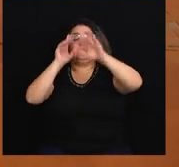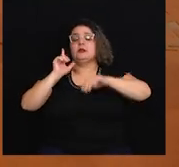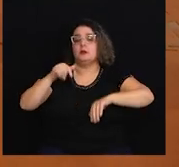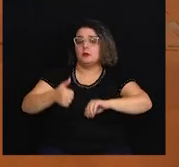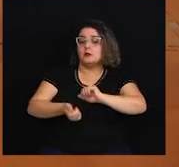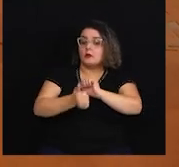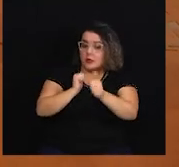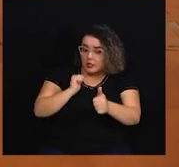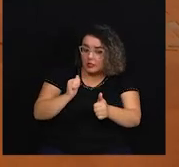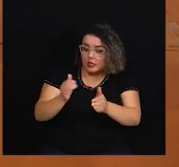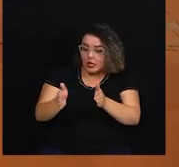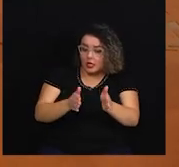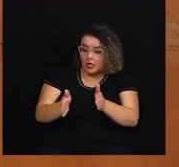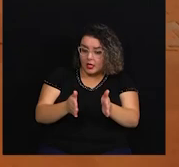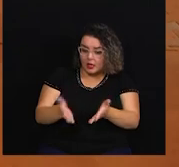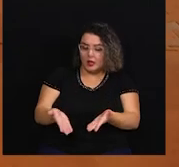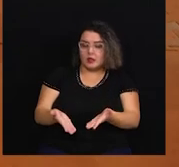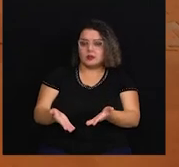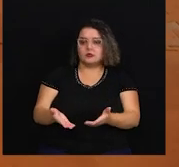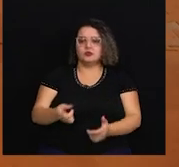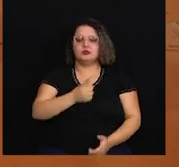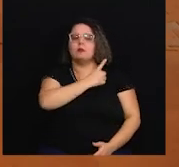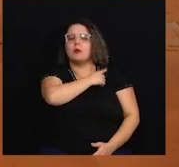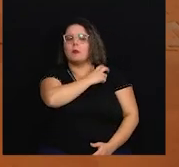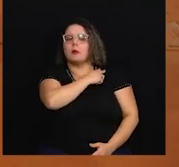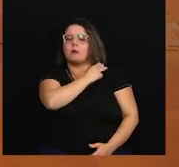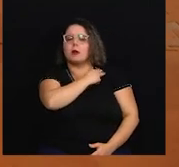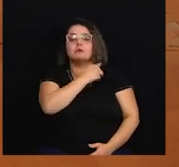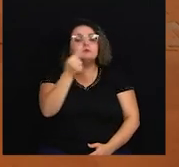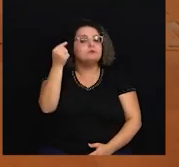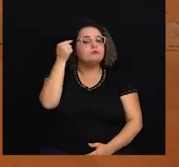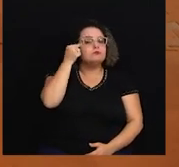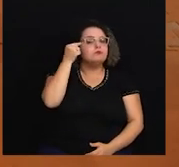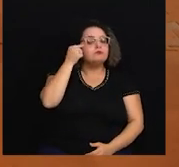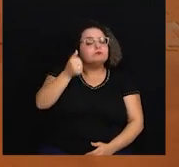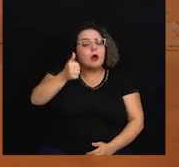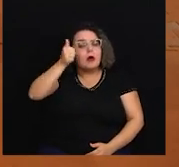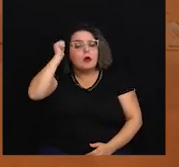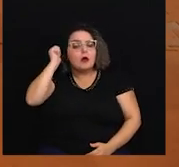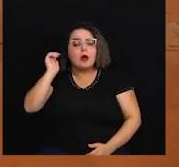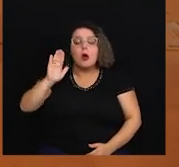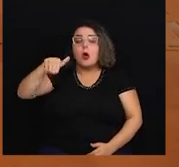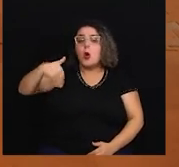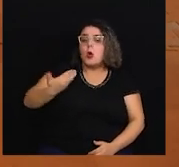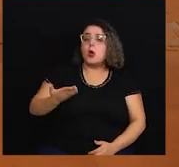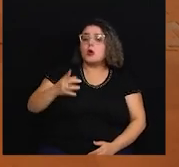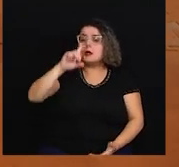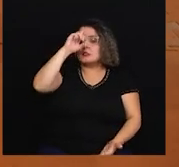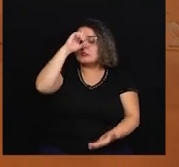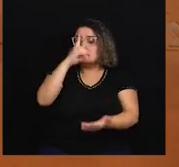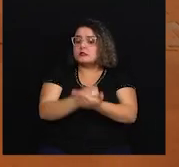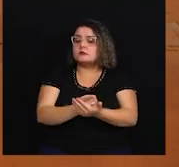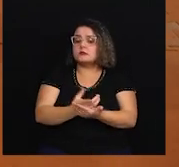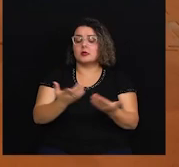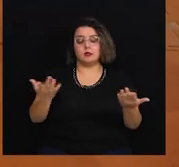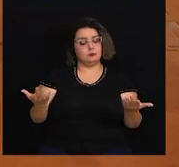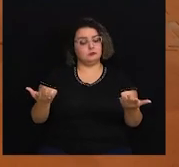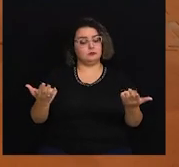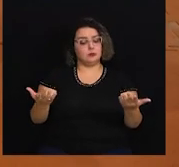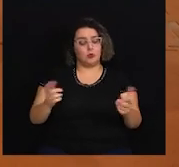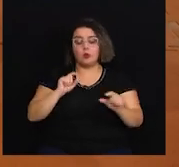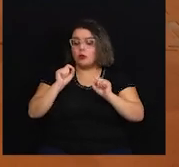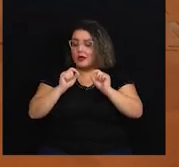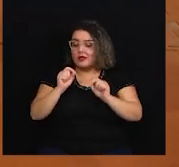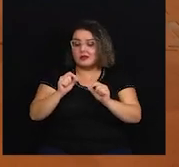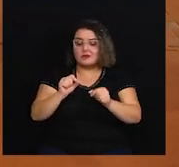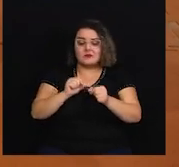naquele período de Ensino Médio já pensando em vestibular quando que foi uma tomada de decisão na sua vida de folhas bom que que eu